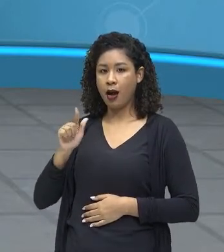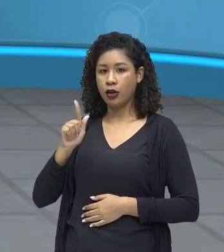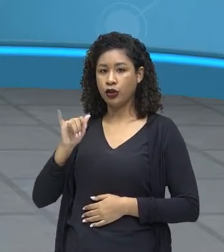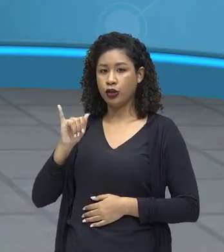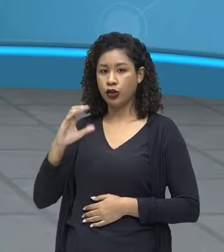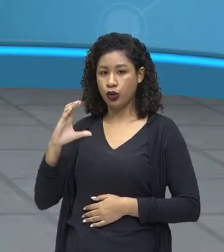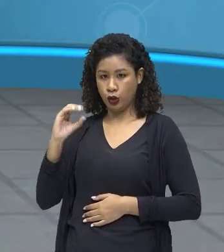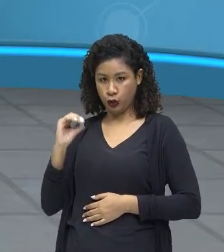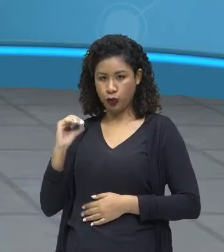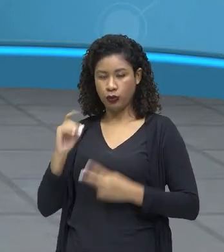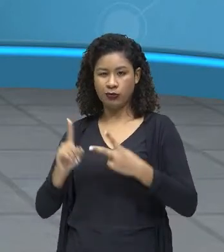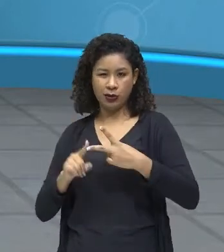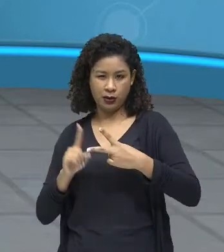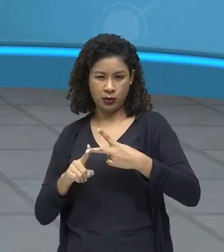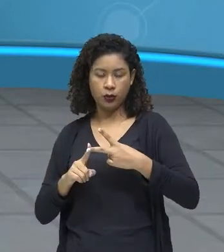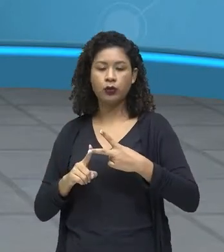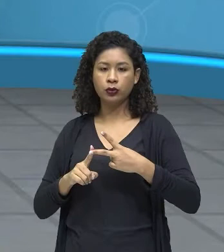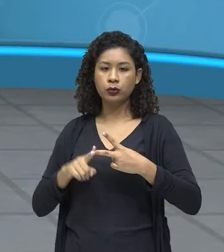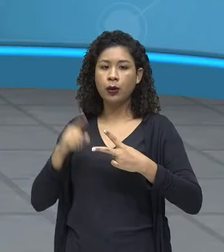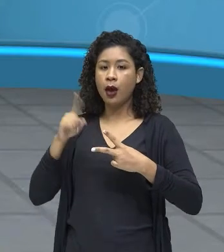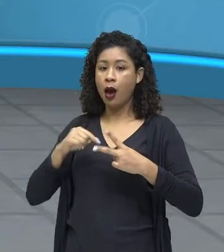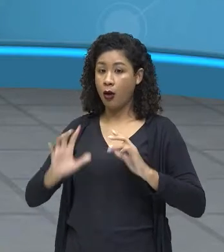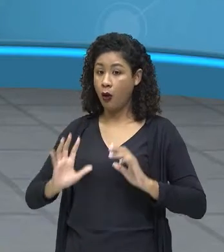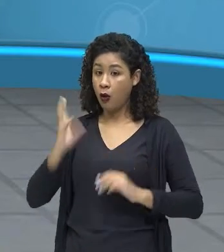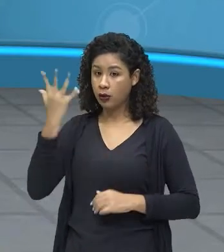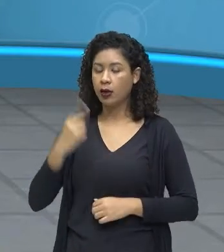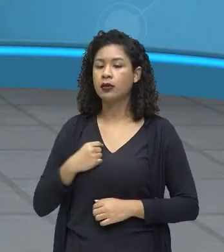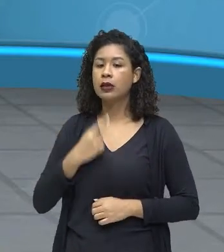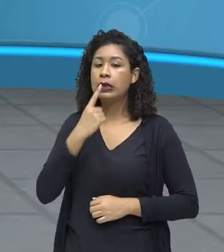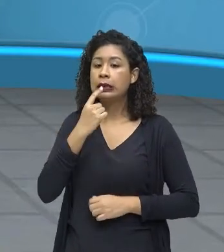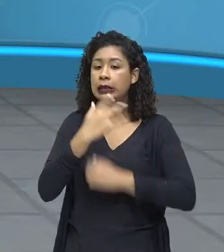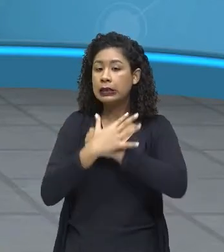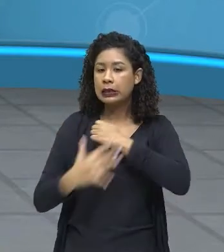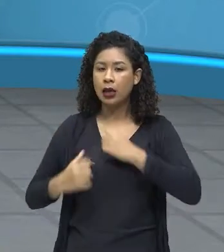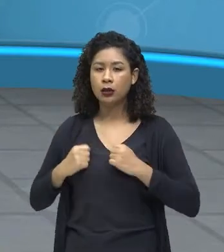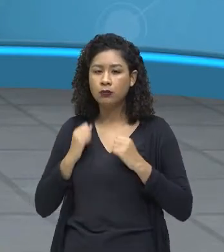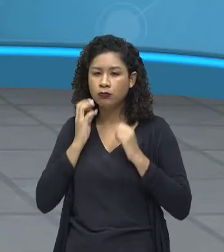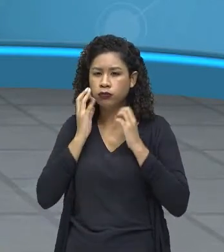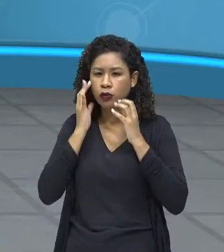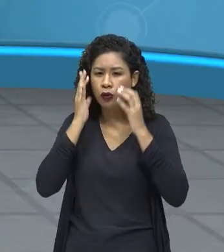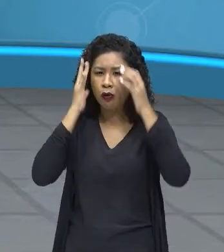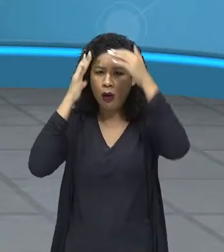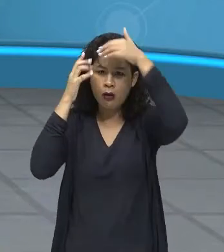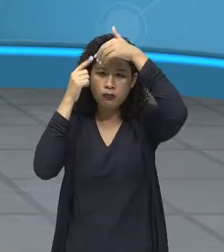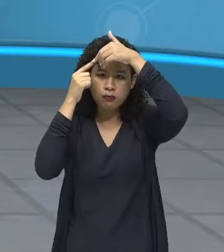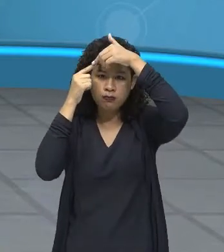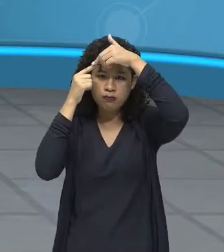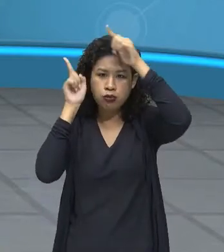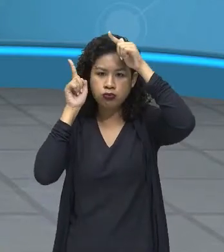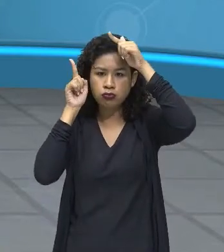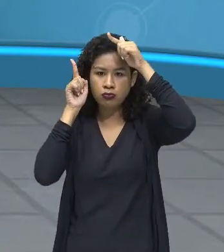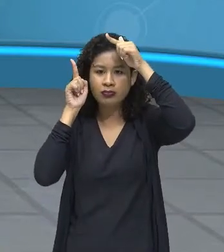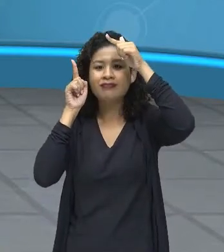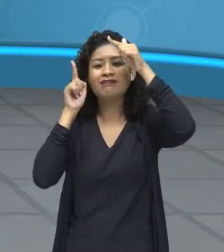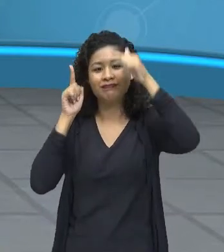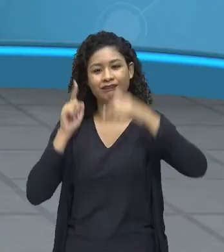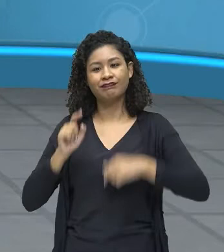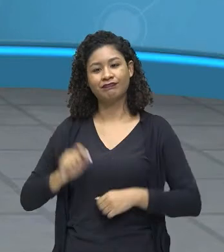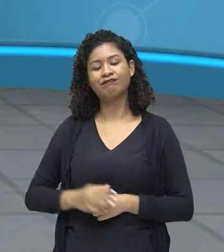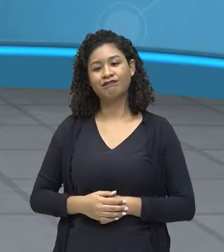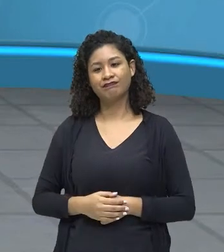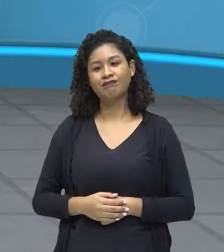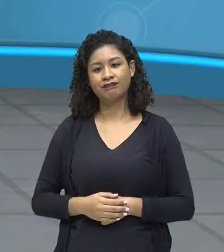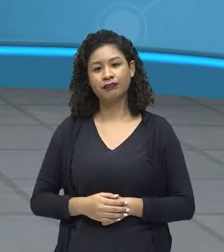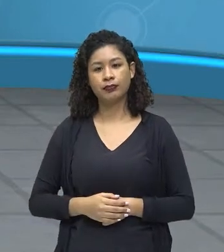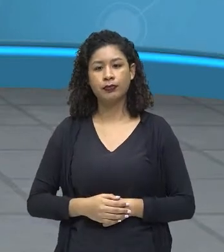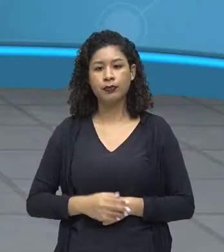quê? A hemorragia, né? O sangue vai ficar nessa região, tá bom? Então esse é o acidente vascular cerebral, que pode